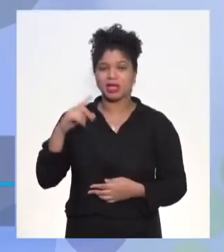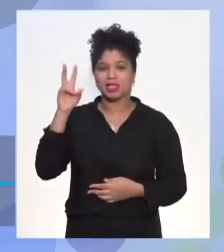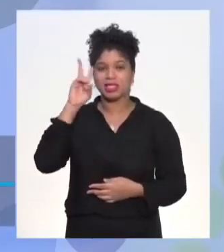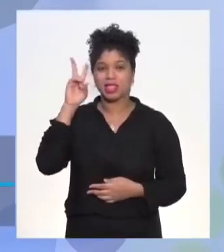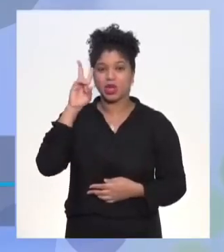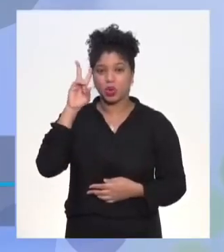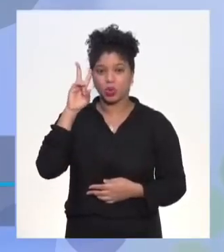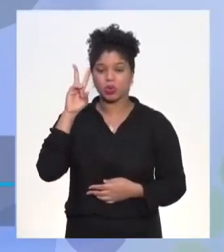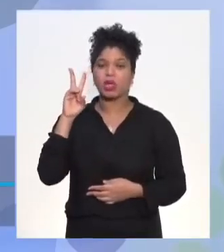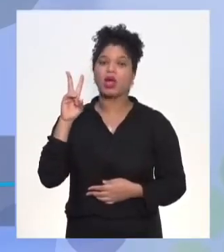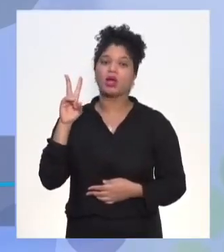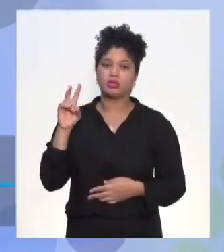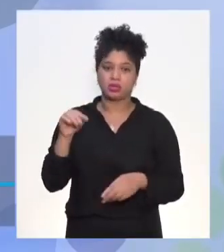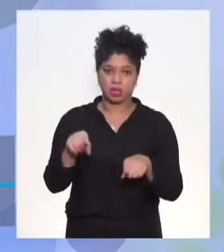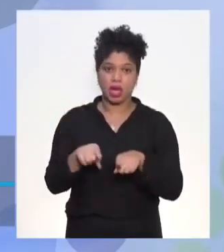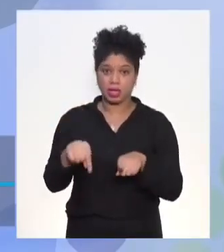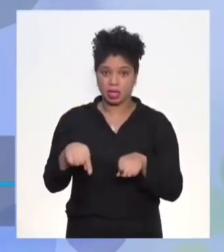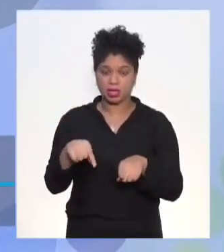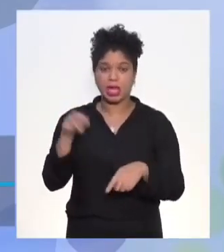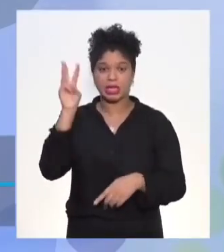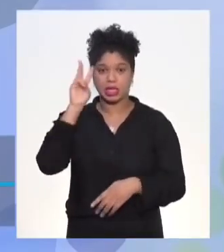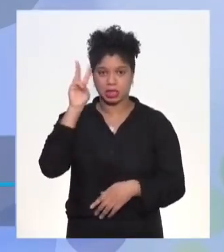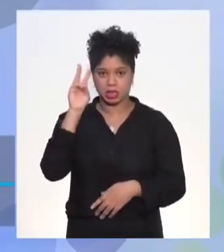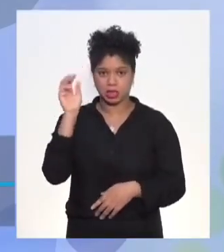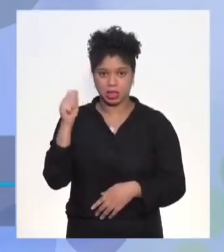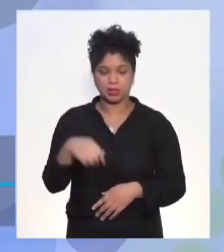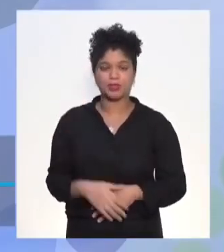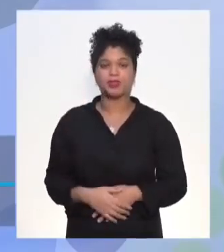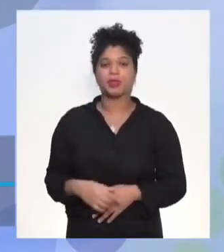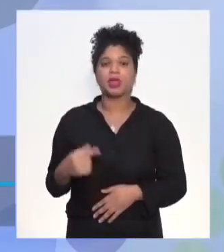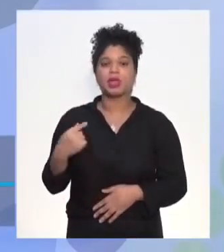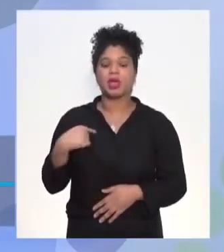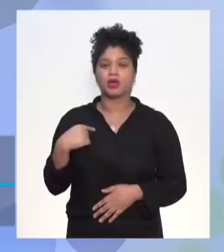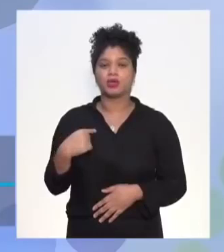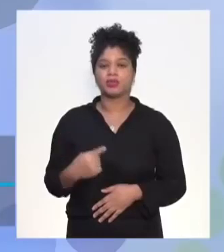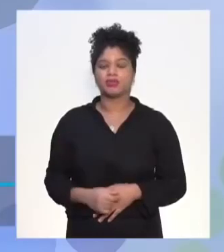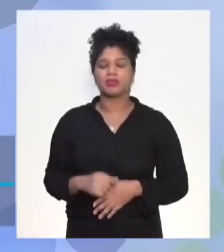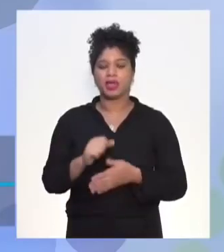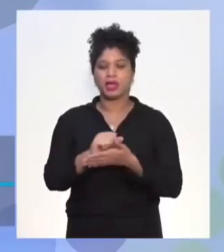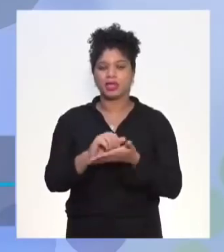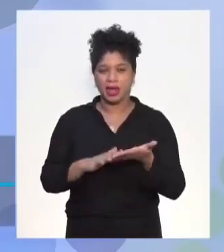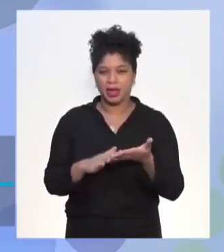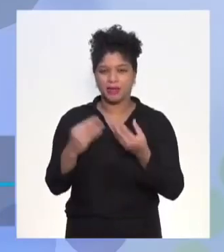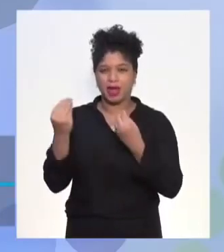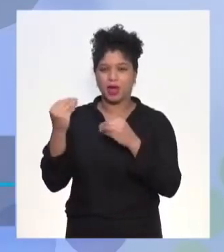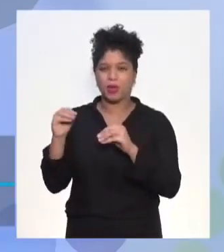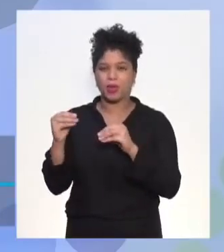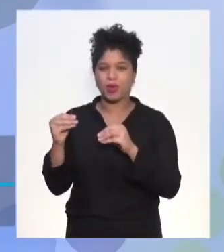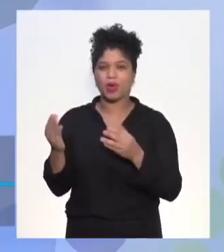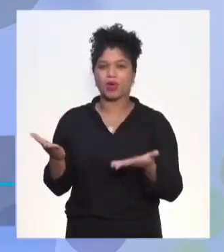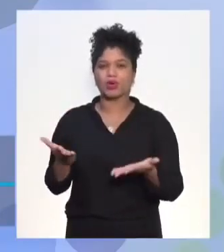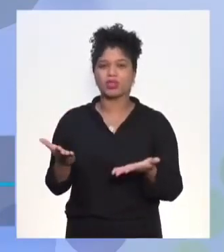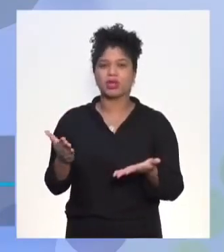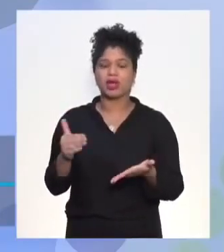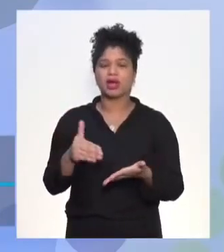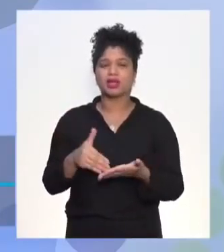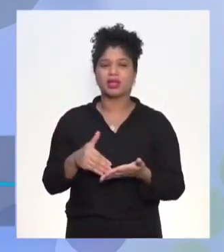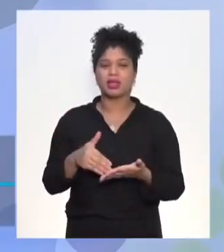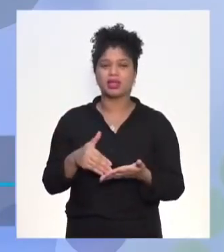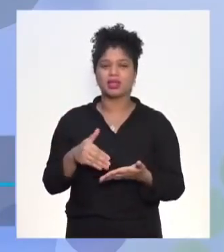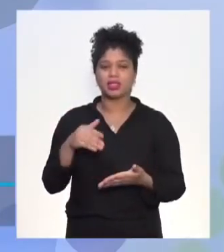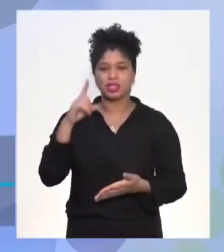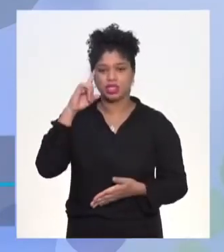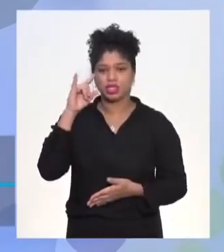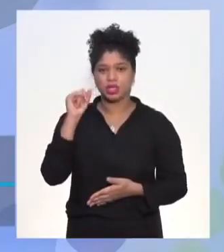terça-feira. E as tarefas que postarmos hoje, elas estarão disponíveis para você fazê-las até o dia 21 de